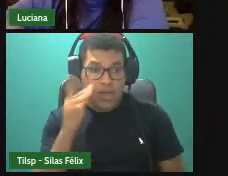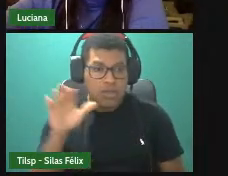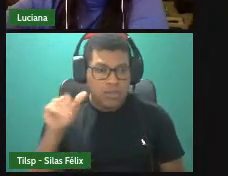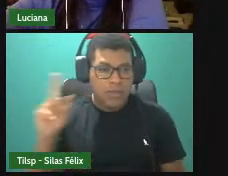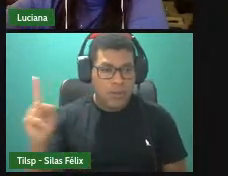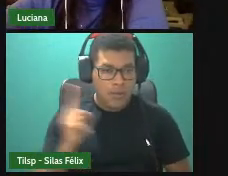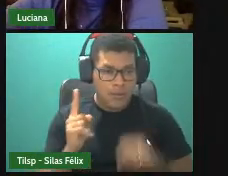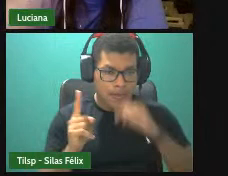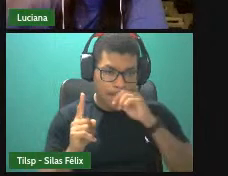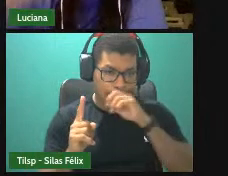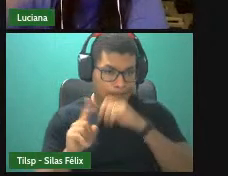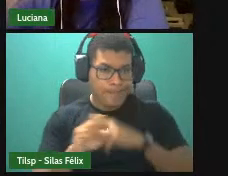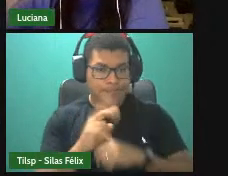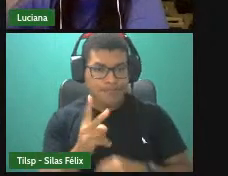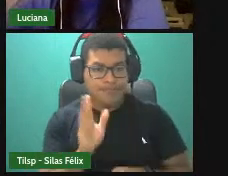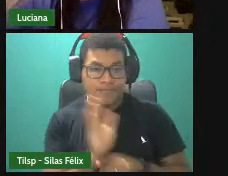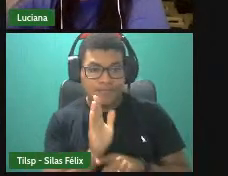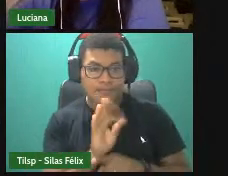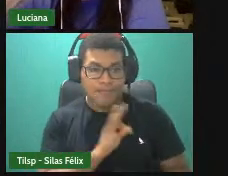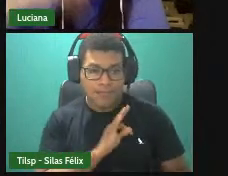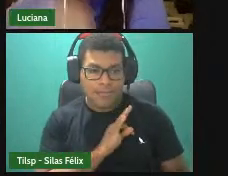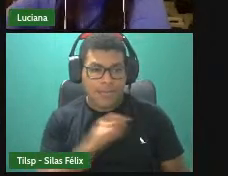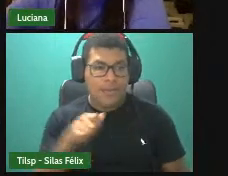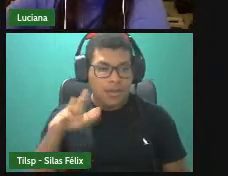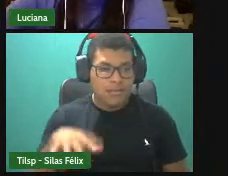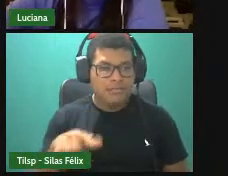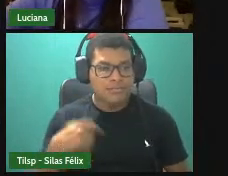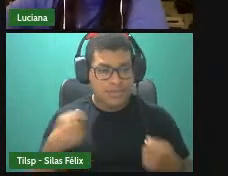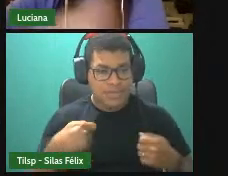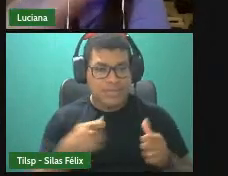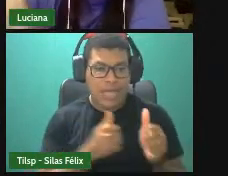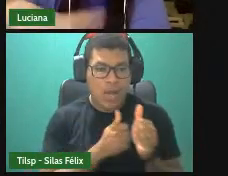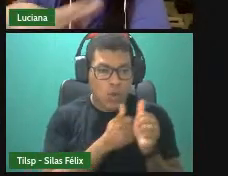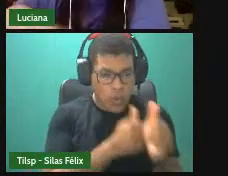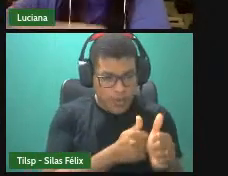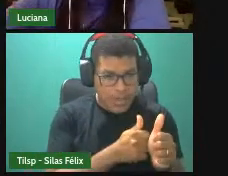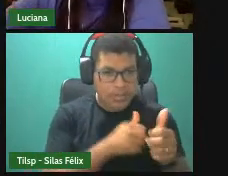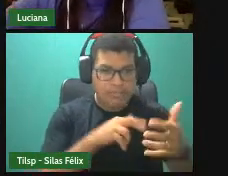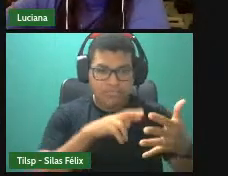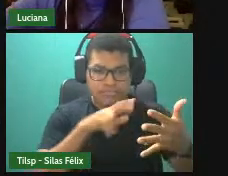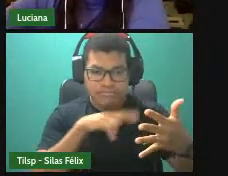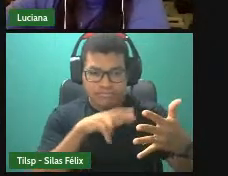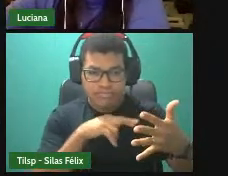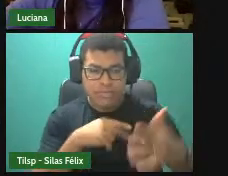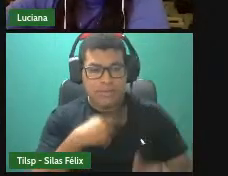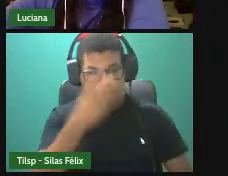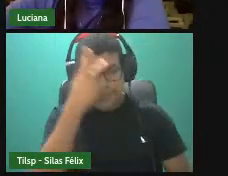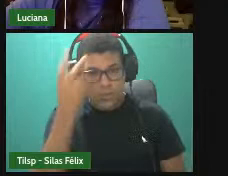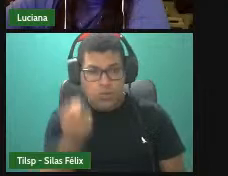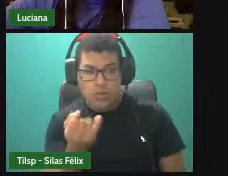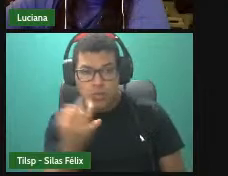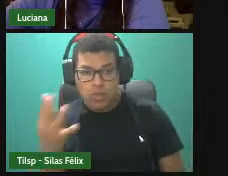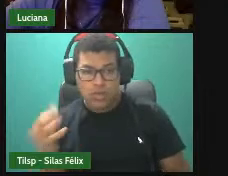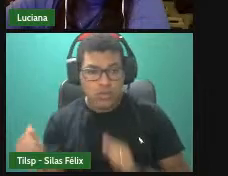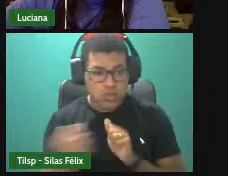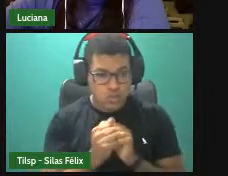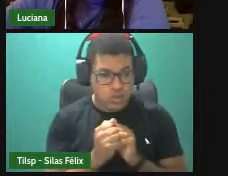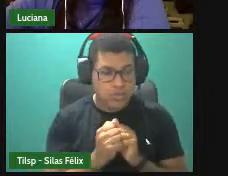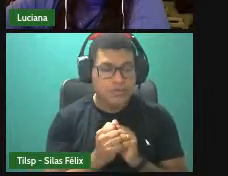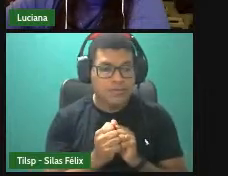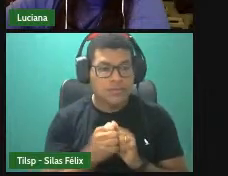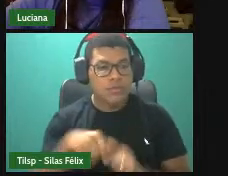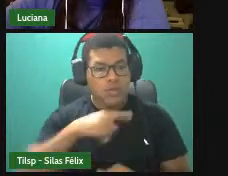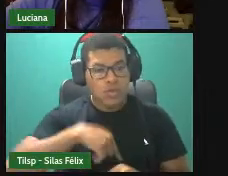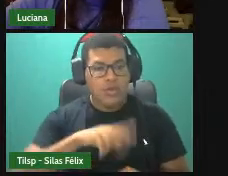quem tiver de assistente técnico pode acompanhar a perícia, tá? E fica várias pessoas ali. E a gente vai fazer o nosso